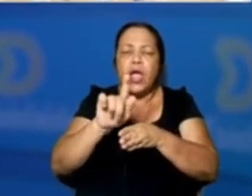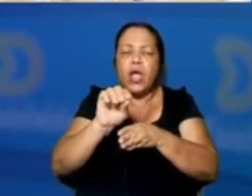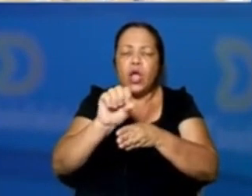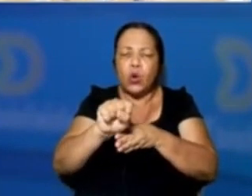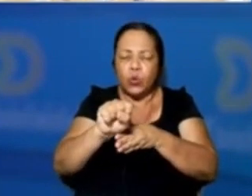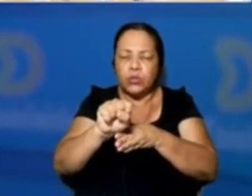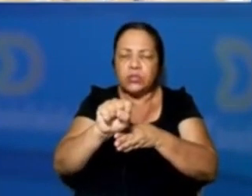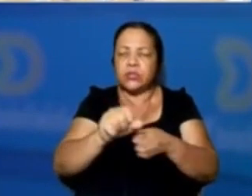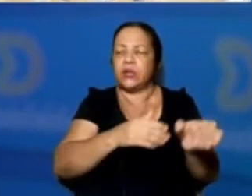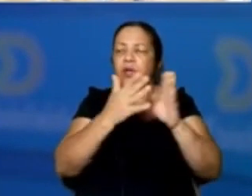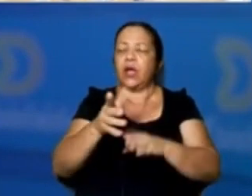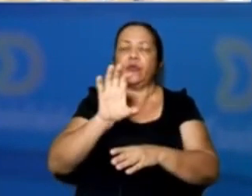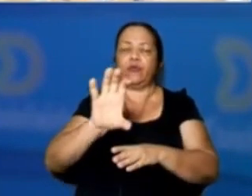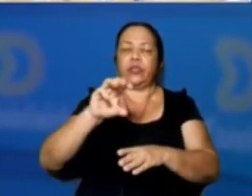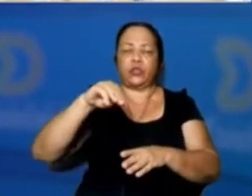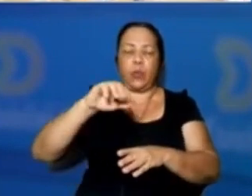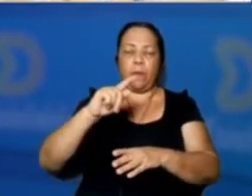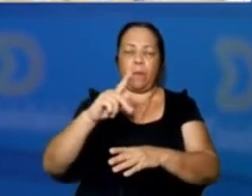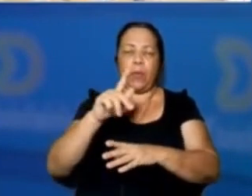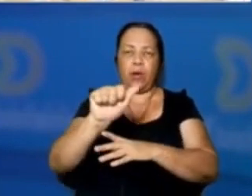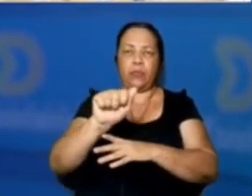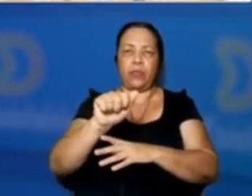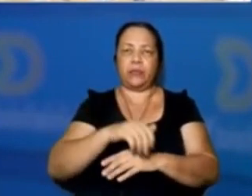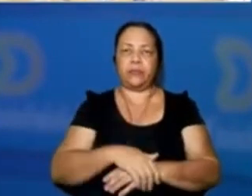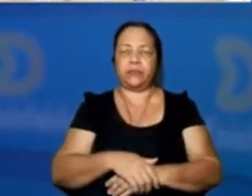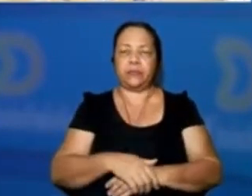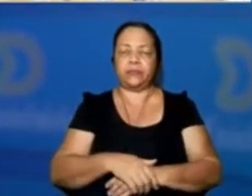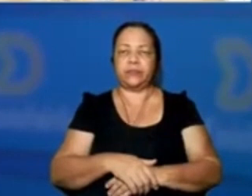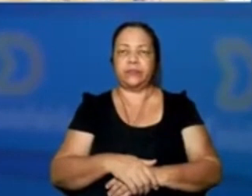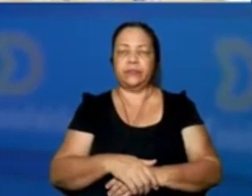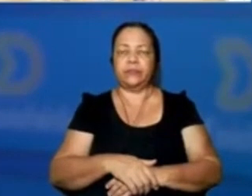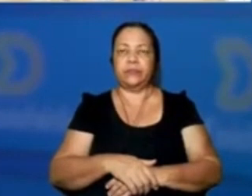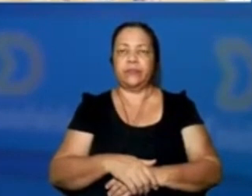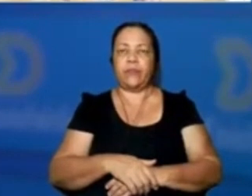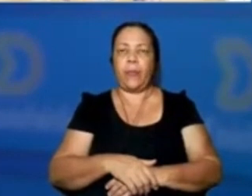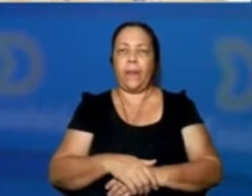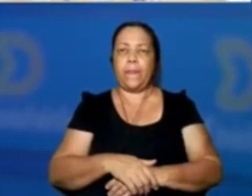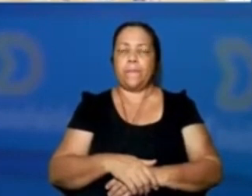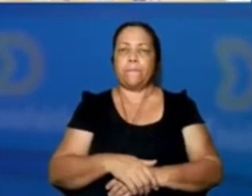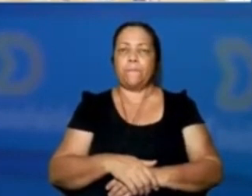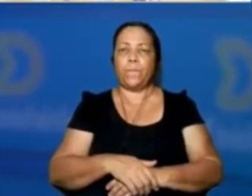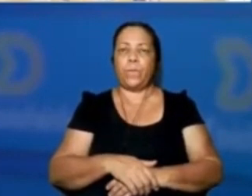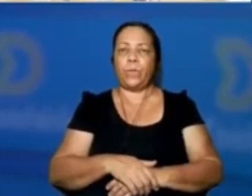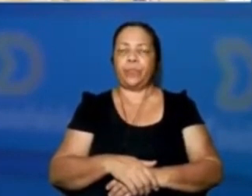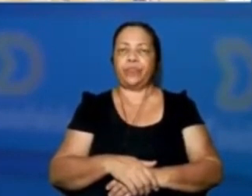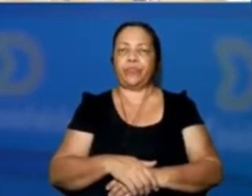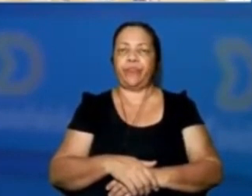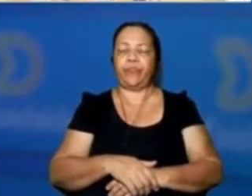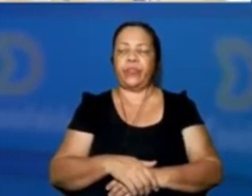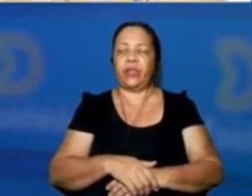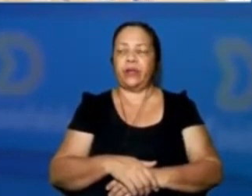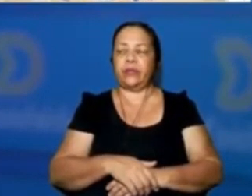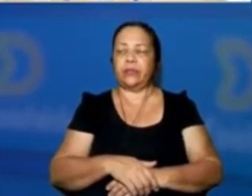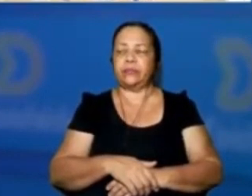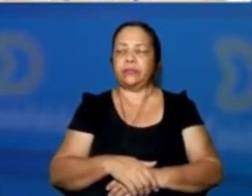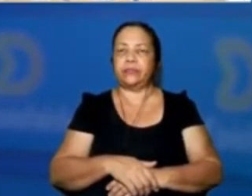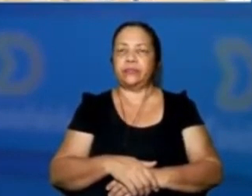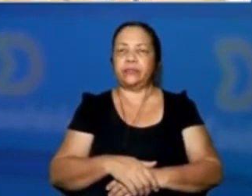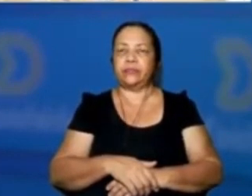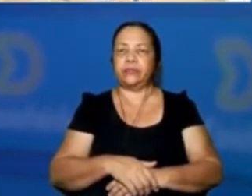gente fez da área... Não vai, né? É por causa que a luz da TV. A luz da TV. Eles estão olhando nessa daqui.